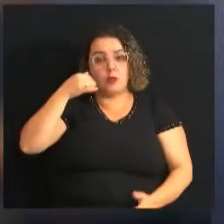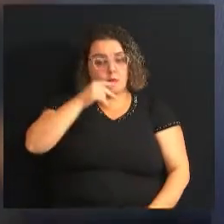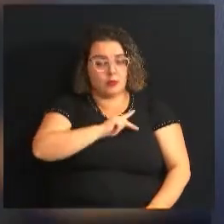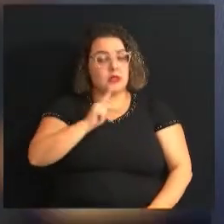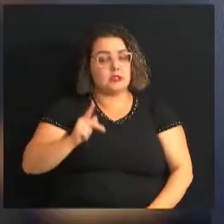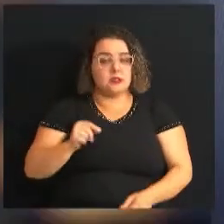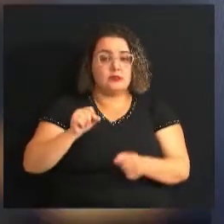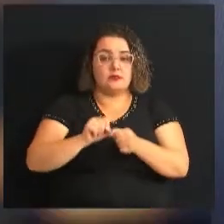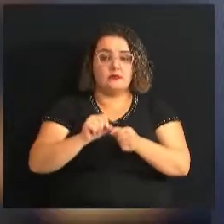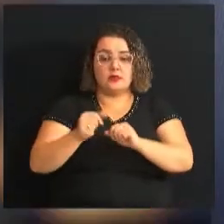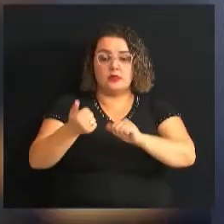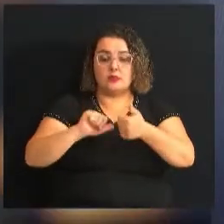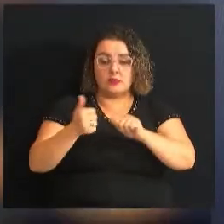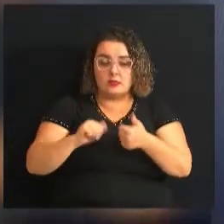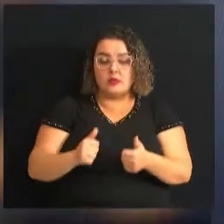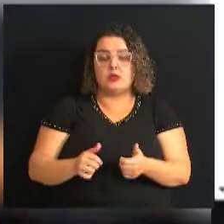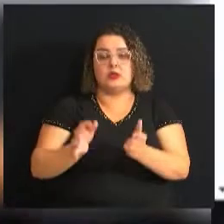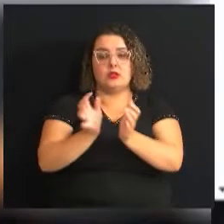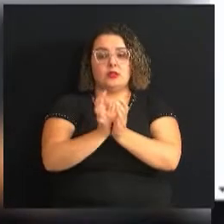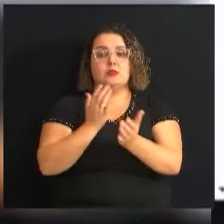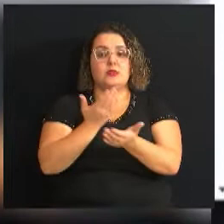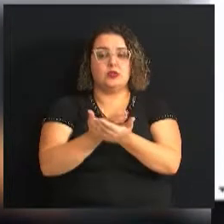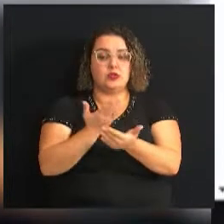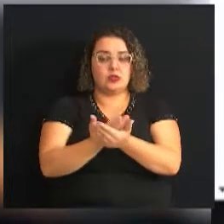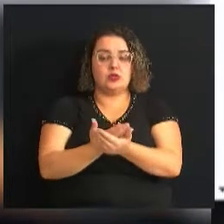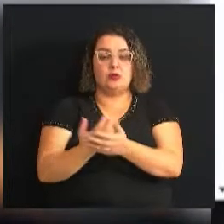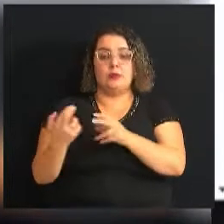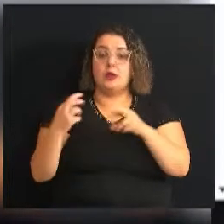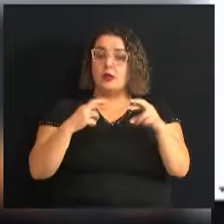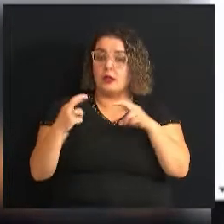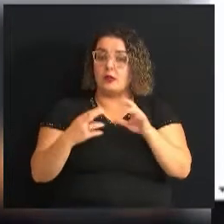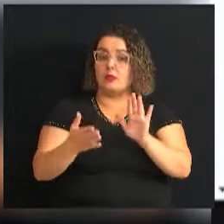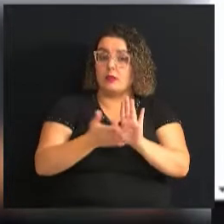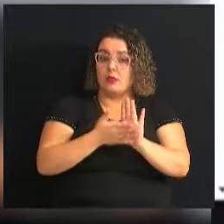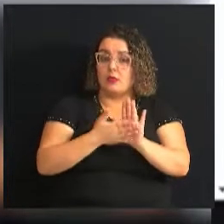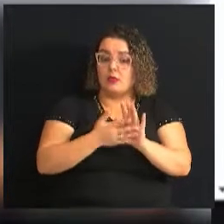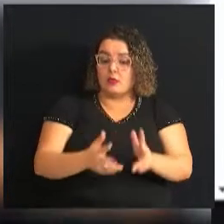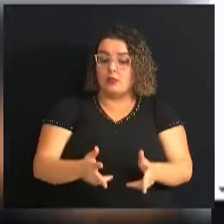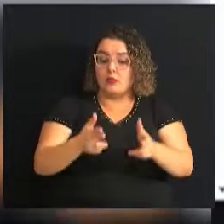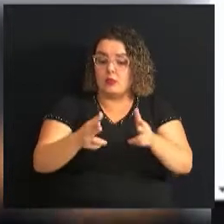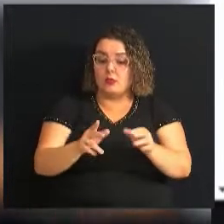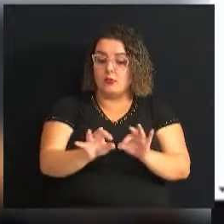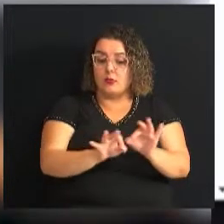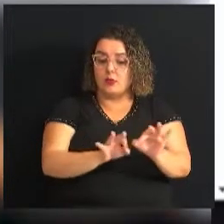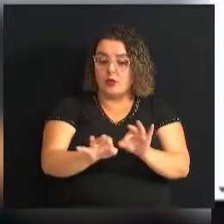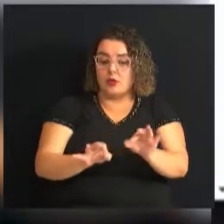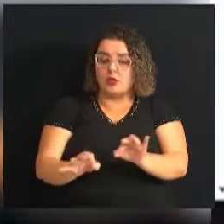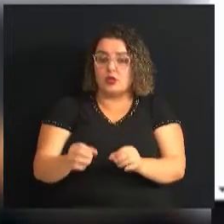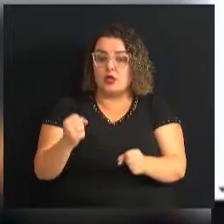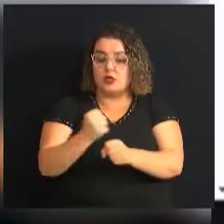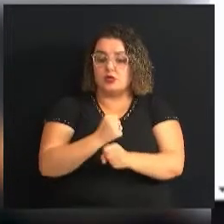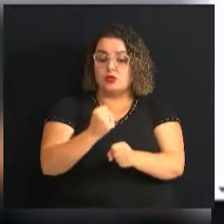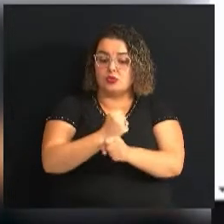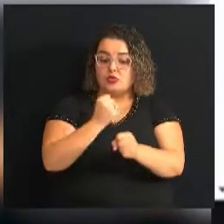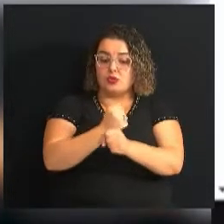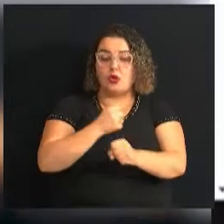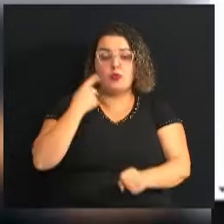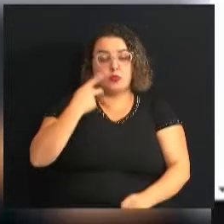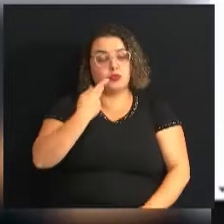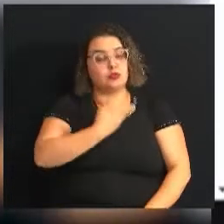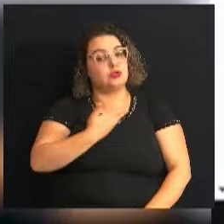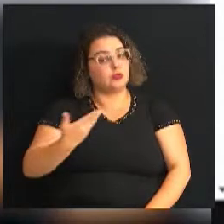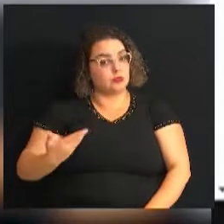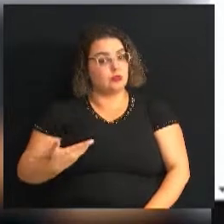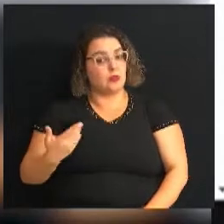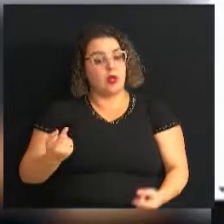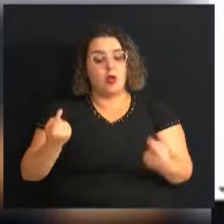um balanço da Comissão Especial de Estudos para analisar e propor intervenções, projetos, obras e políticas públicas para o